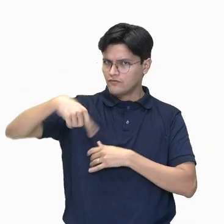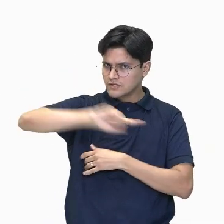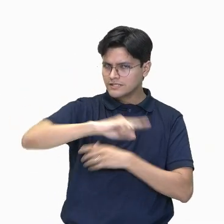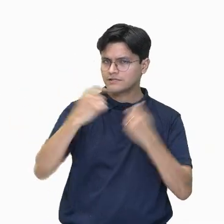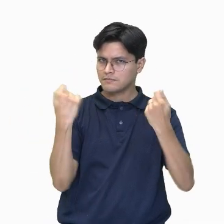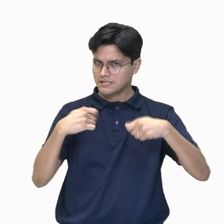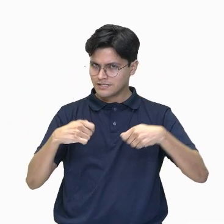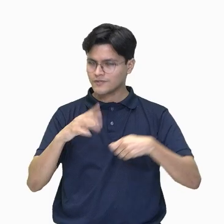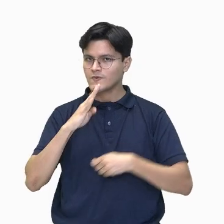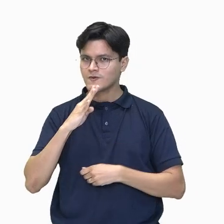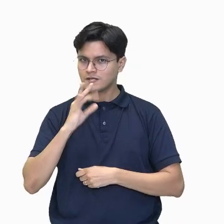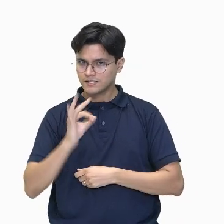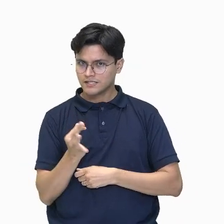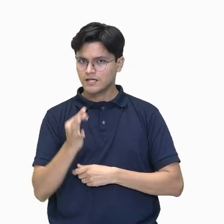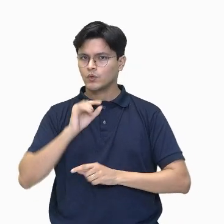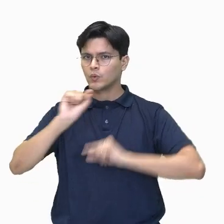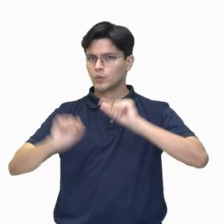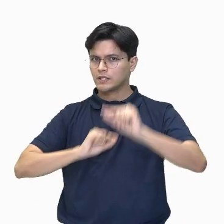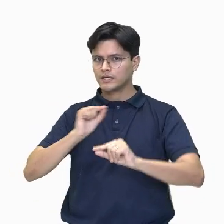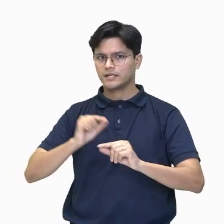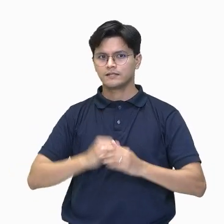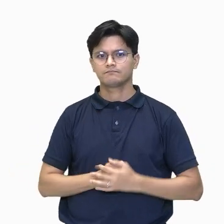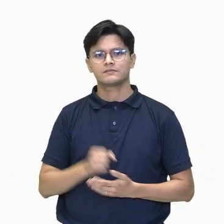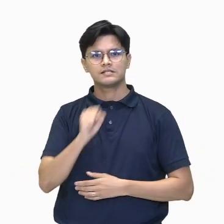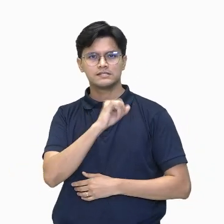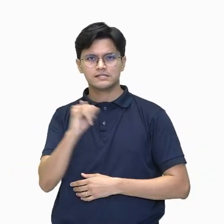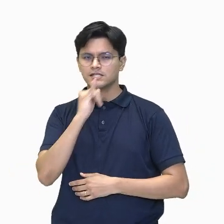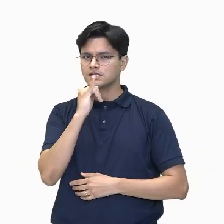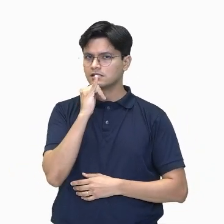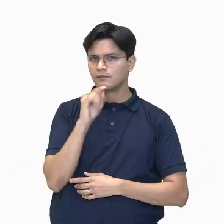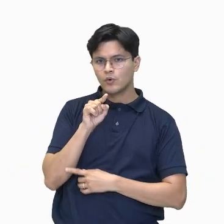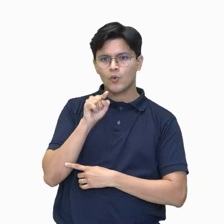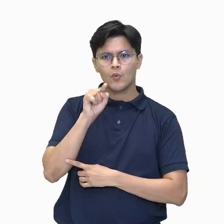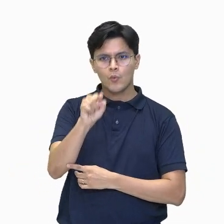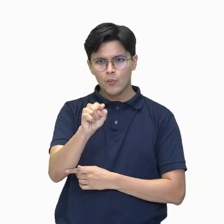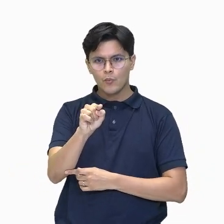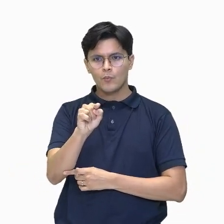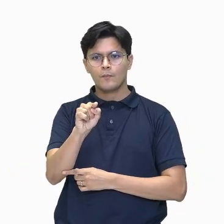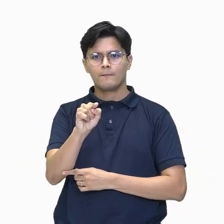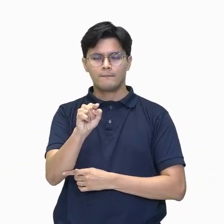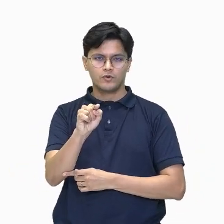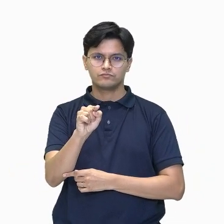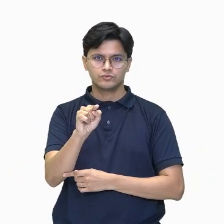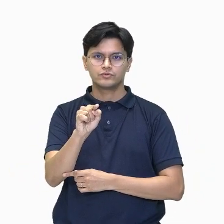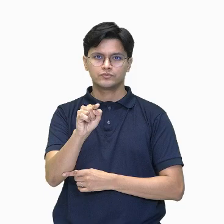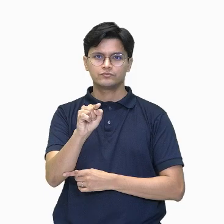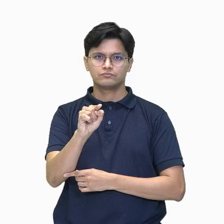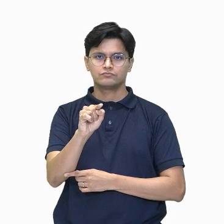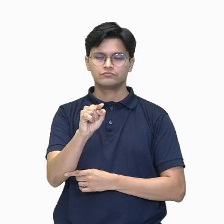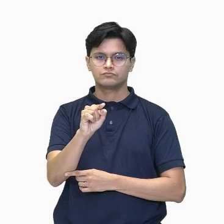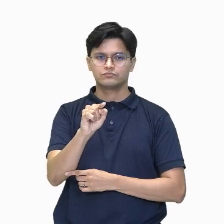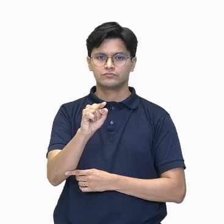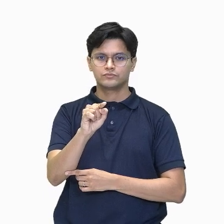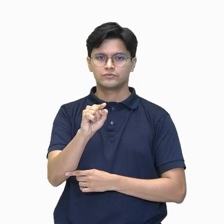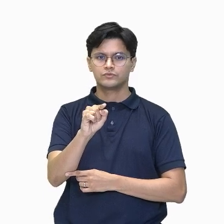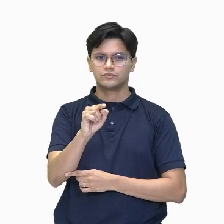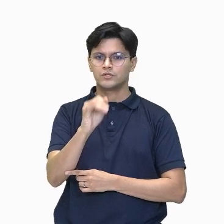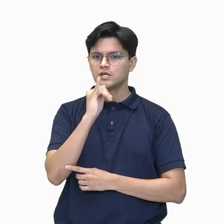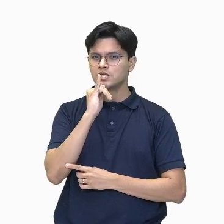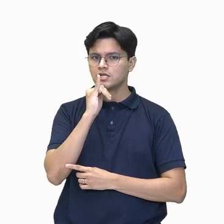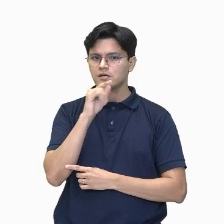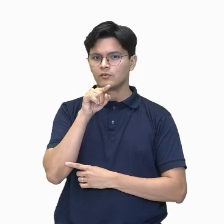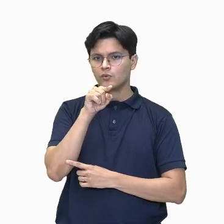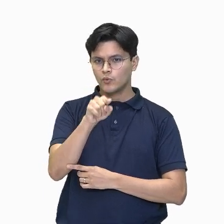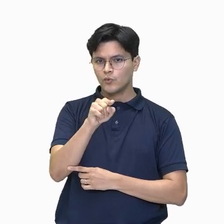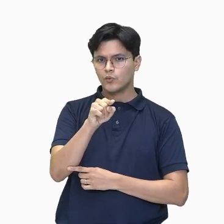observação que nos diz o seguinte: qualquer ponto que não se encontrar sobre os eixos que nós vimos que nós marcamos ali, está localizado nos quadrantes, que vai